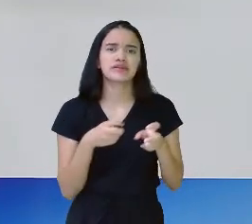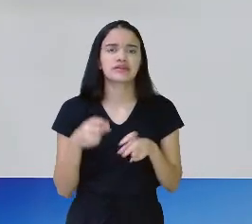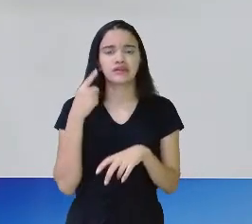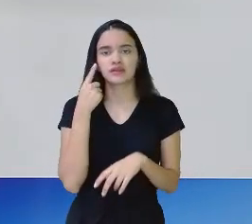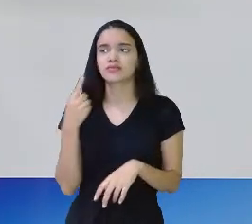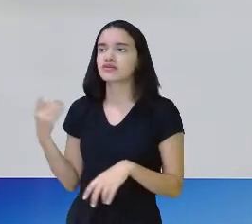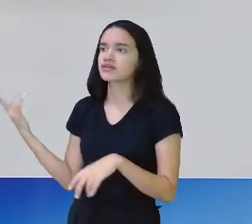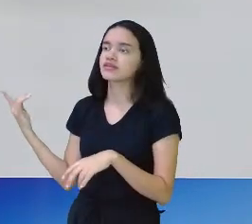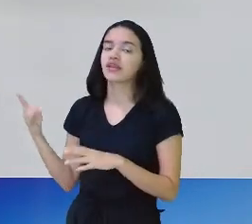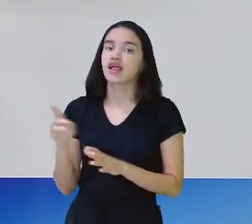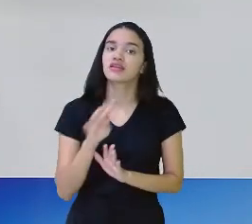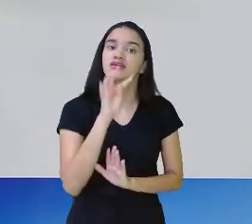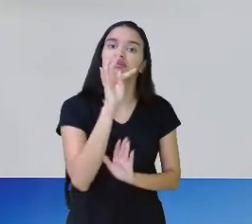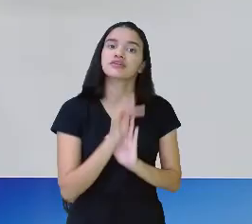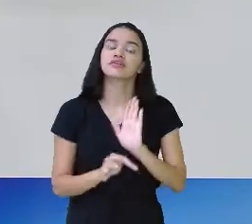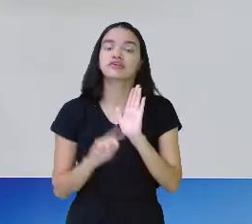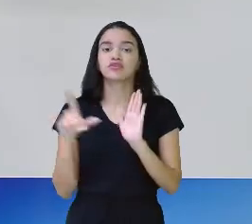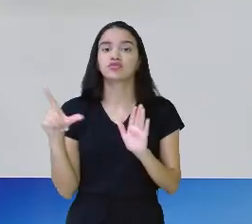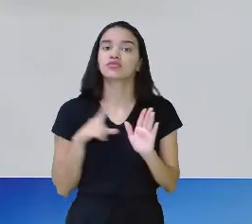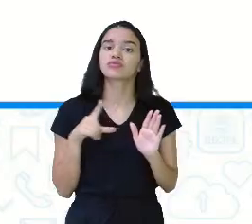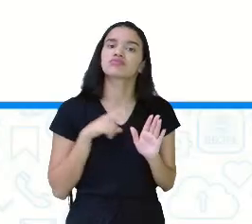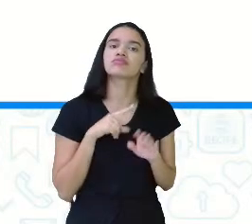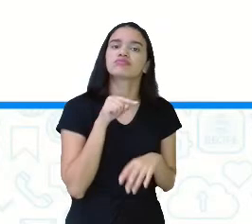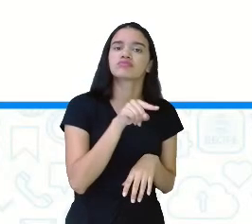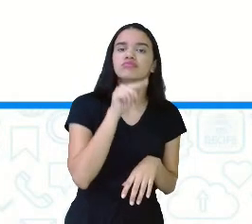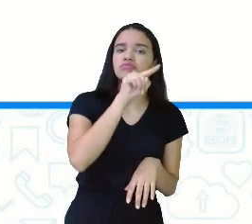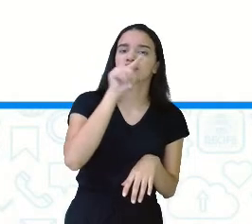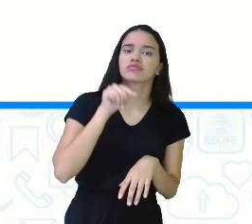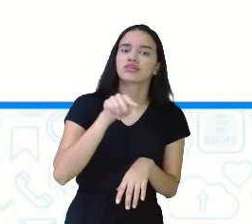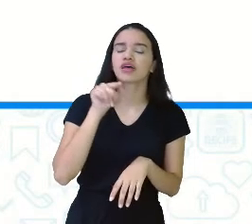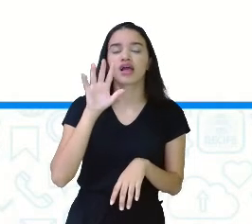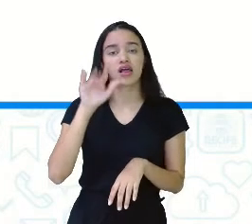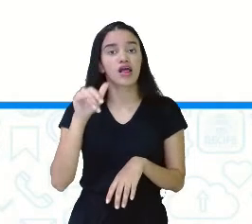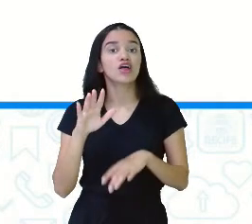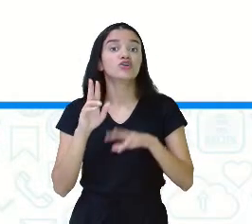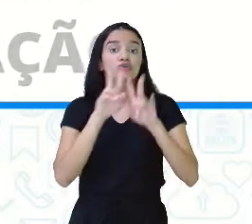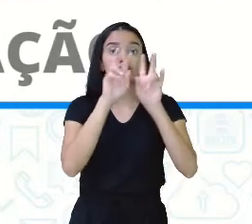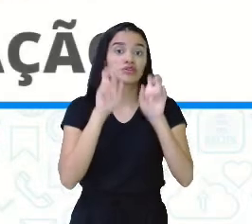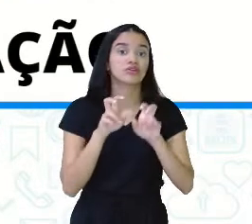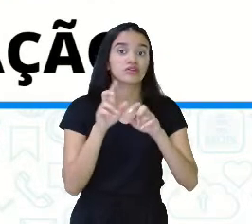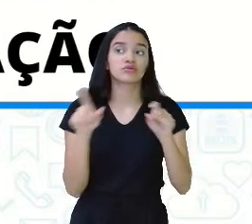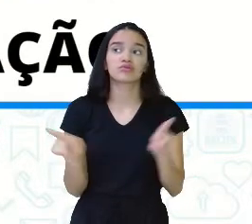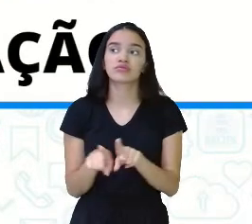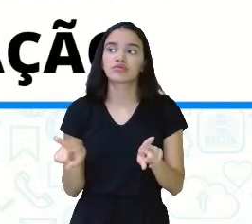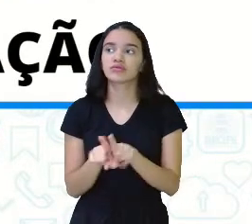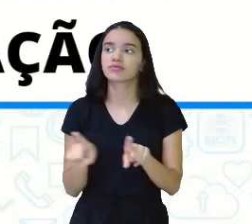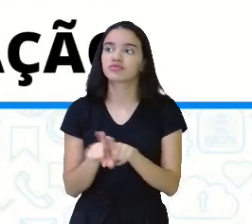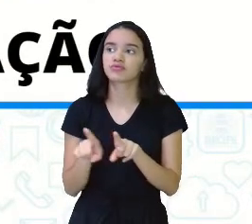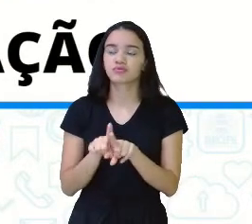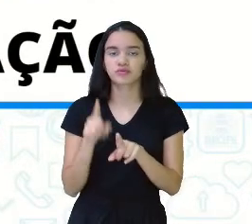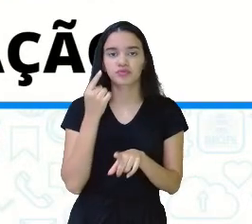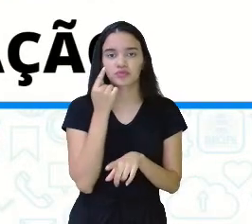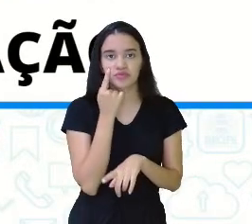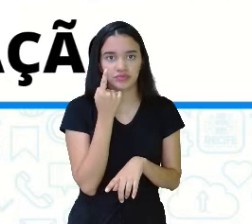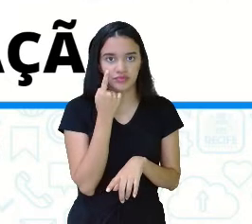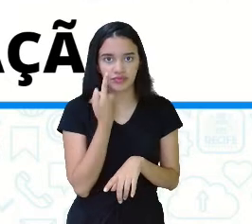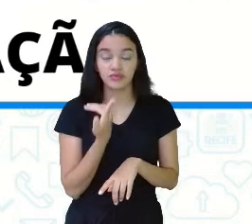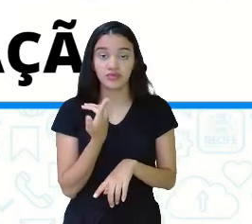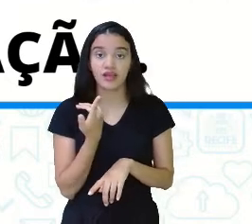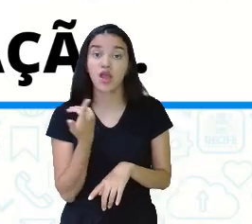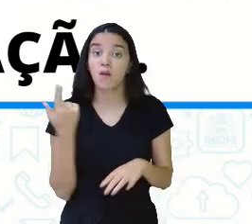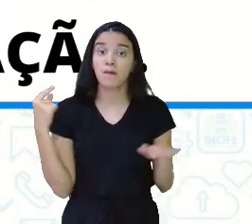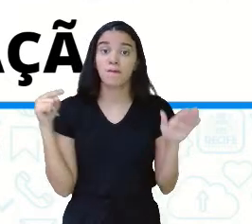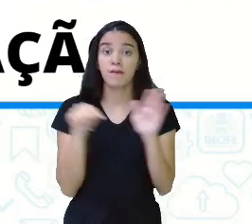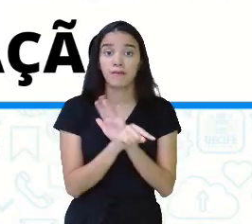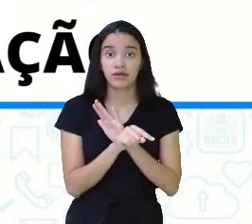texto aí tem muitos sinais. Já no título também aparece um sinal, não é? É uma